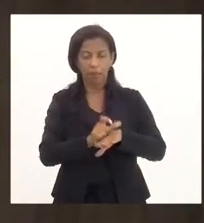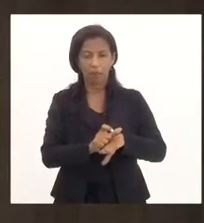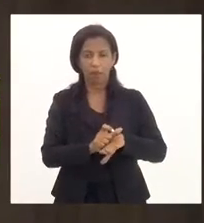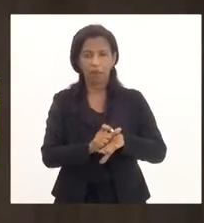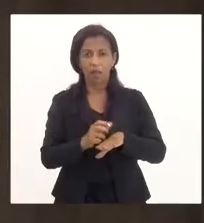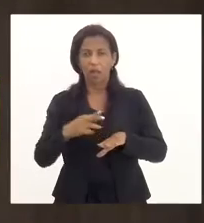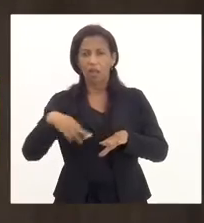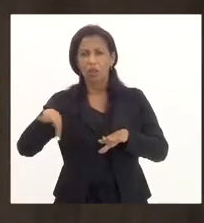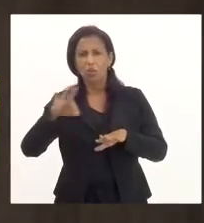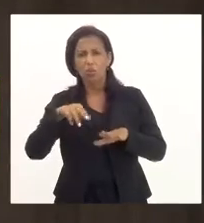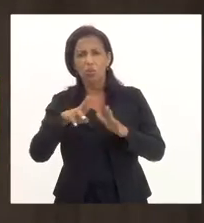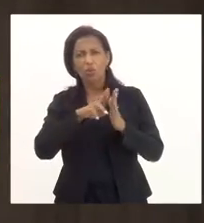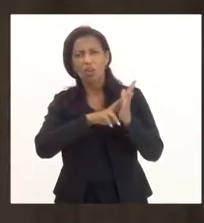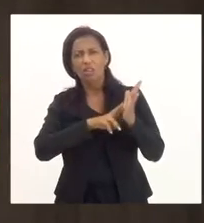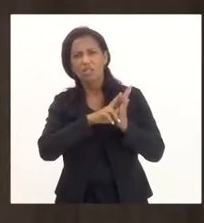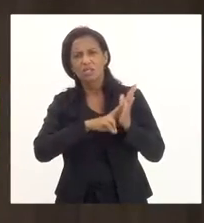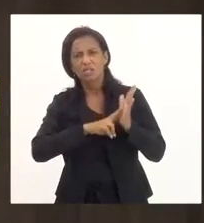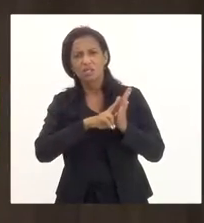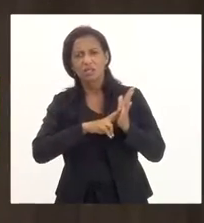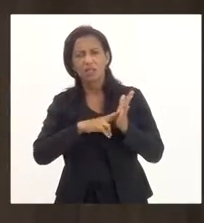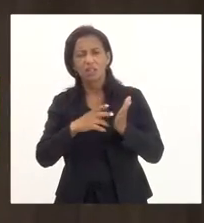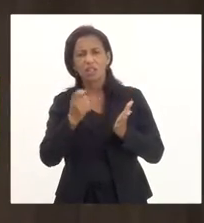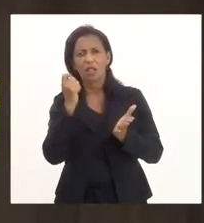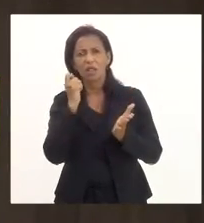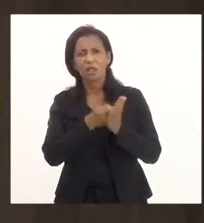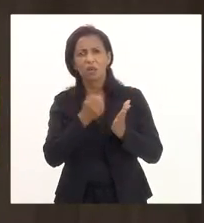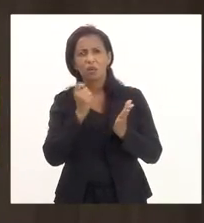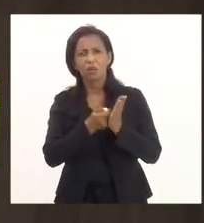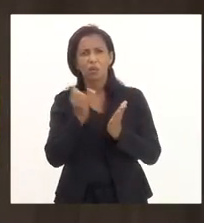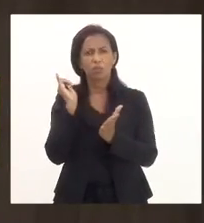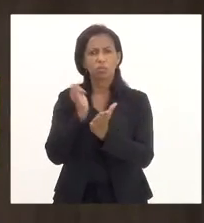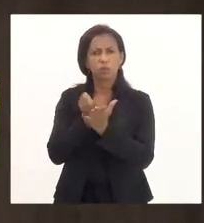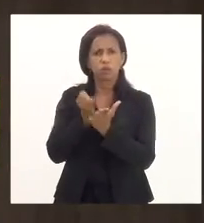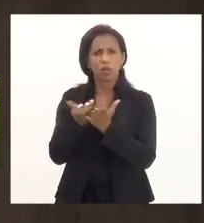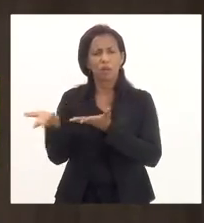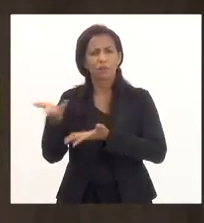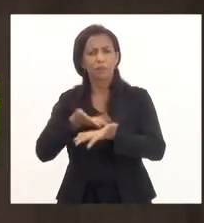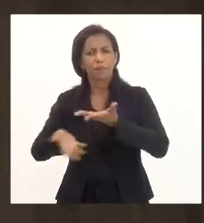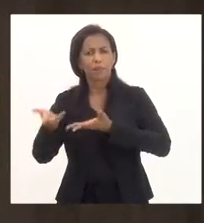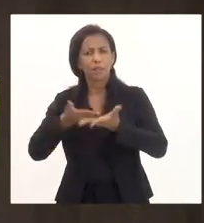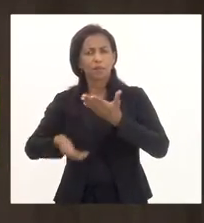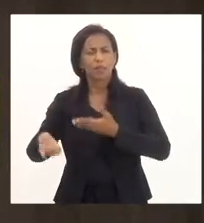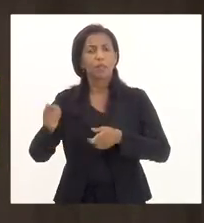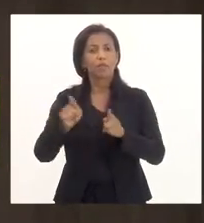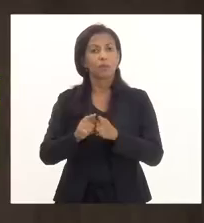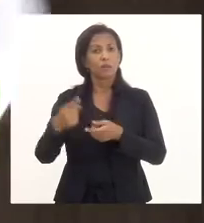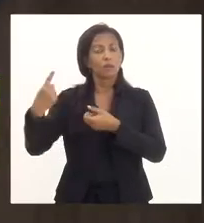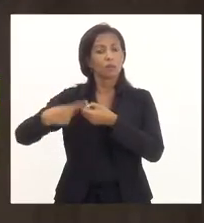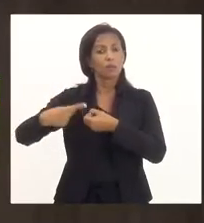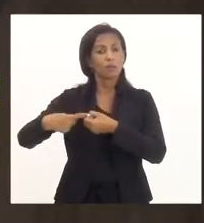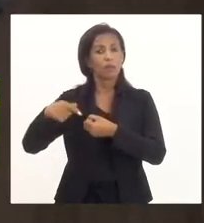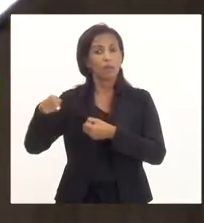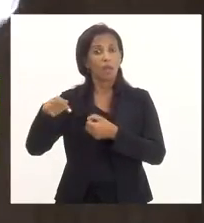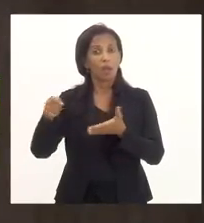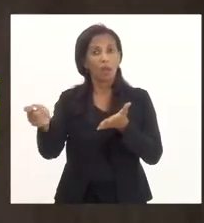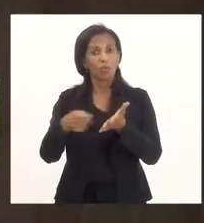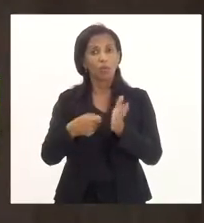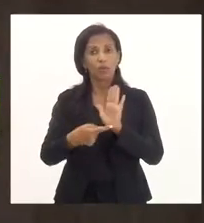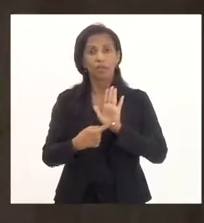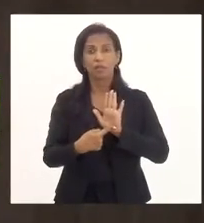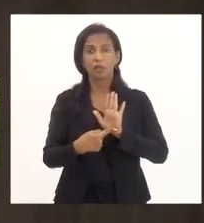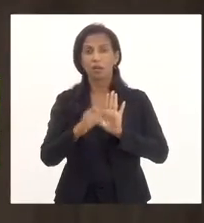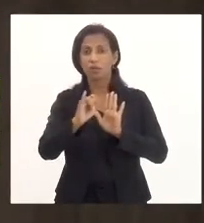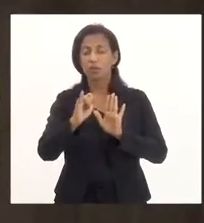todas as receitas e tributária de impostos fundo de participação dos estados e município Isso aqui é uma autorização